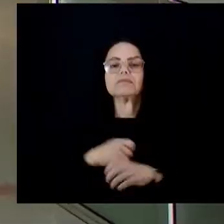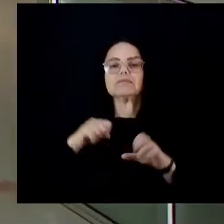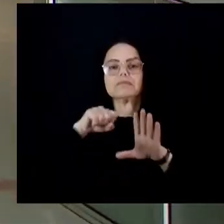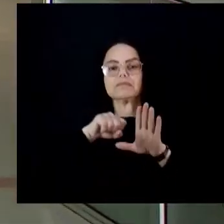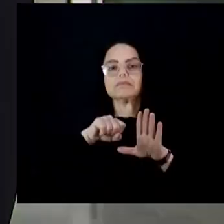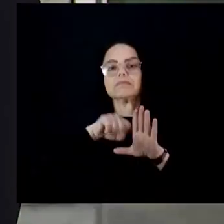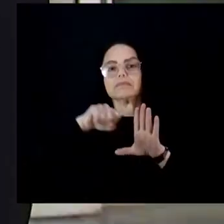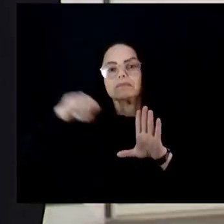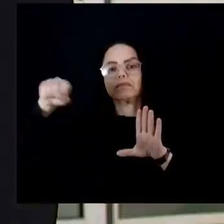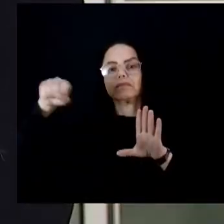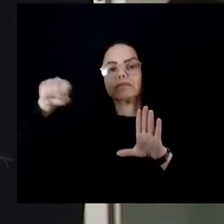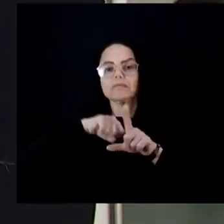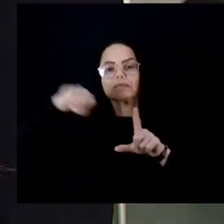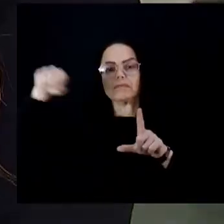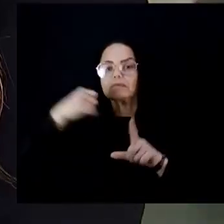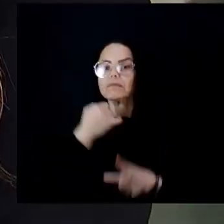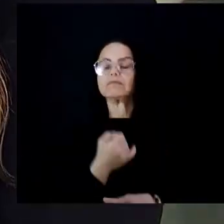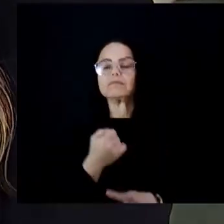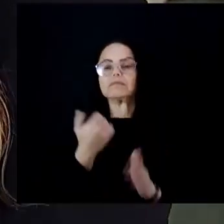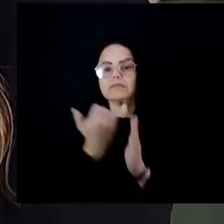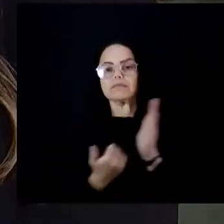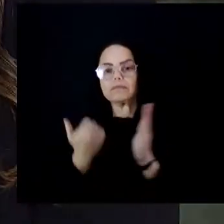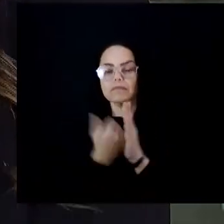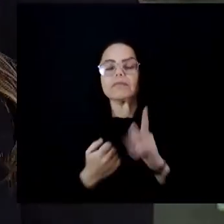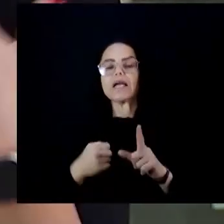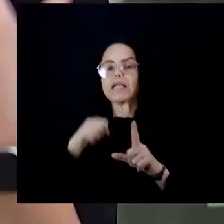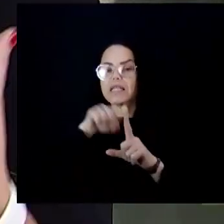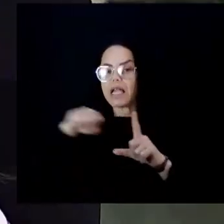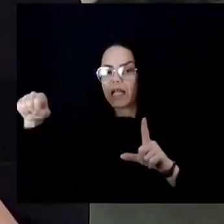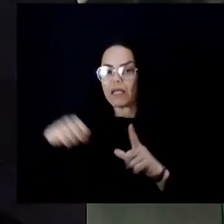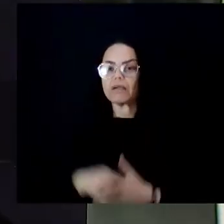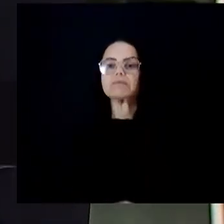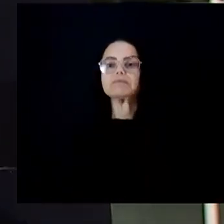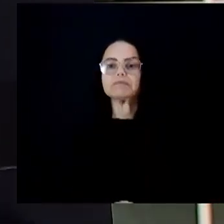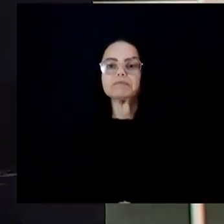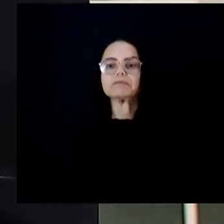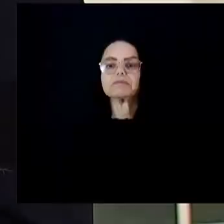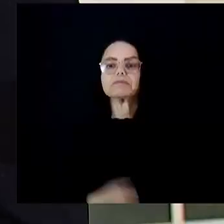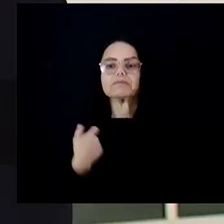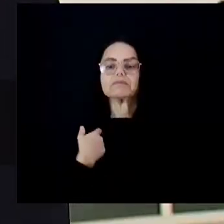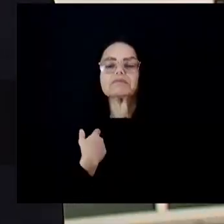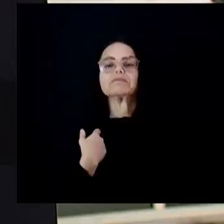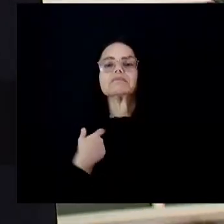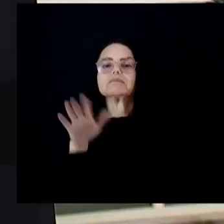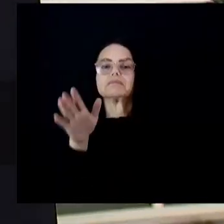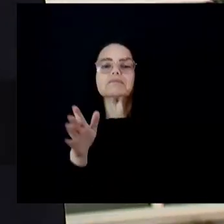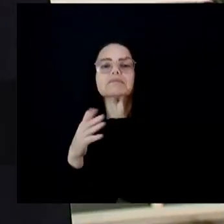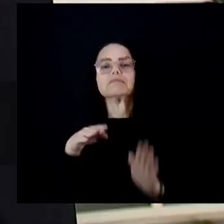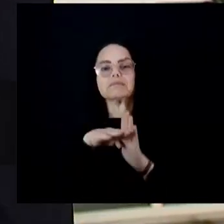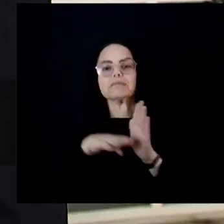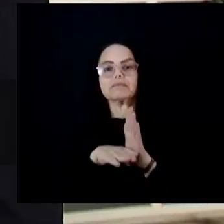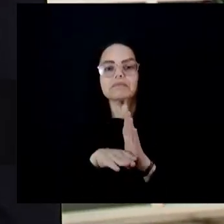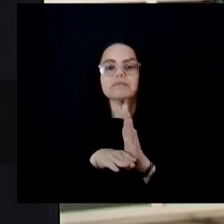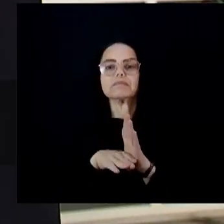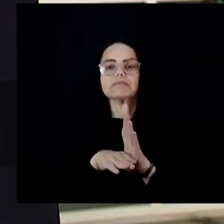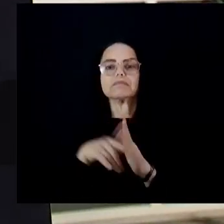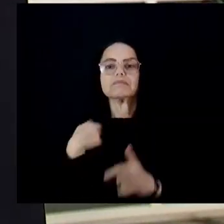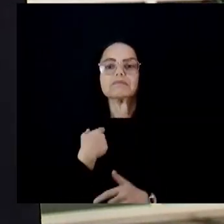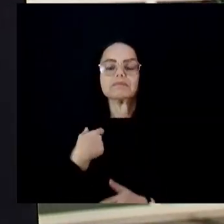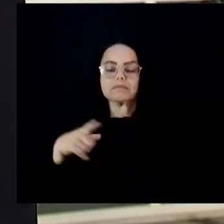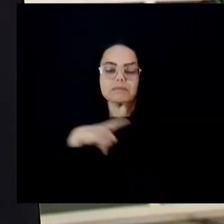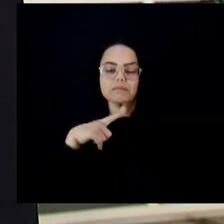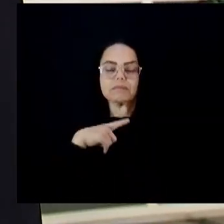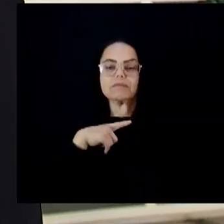multas e juros. Na verdade, essa segunda etapa, a gente tem falado que é um programa que busca toda a desjudicialização, né? A gente tem buscado a